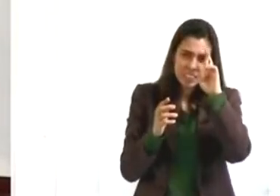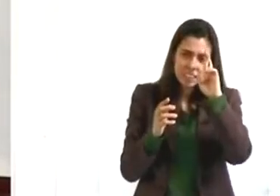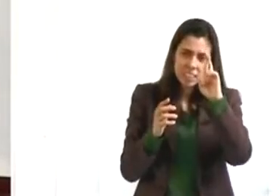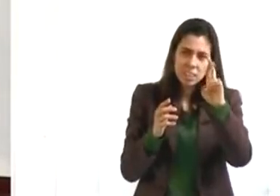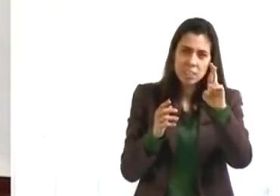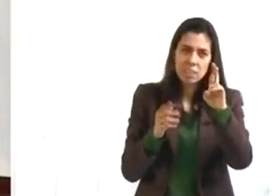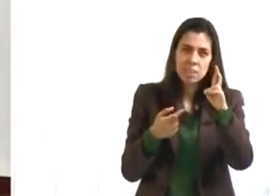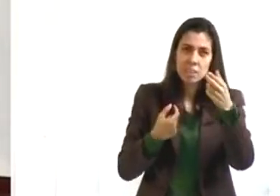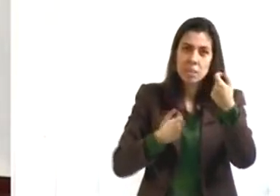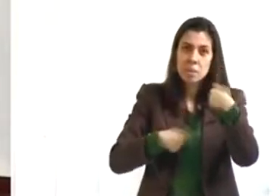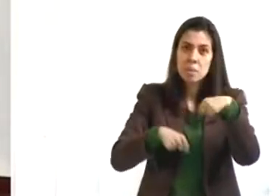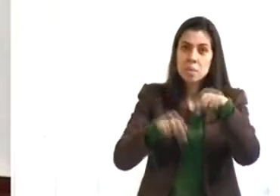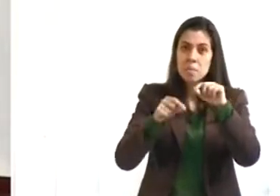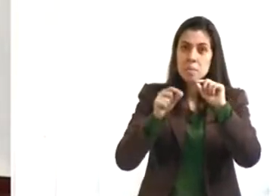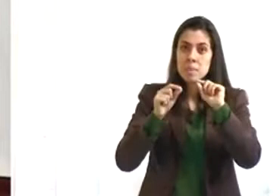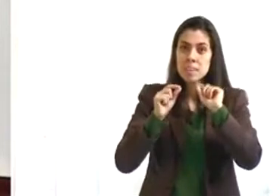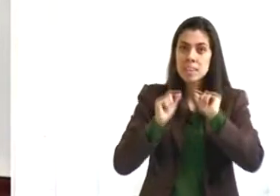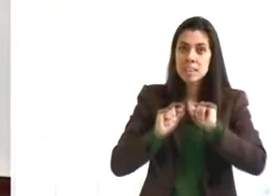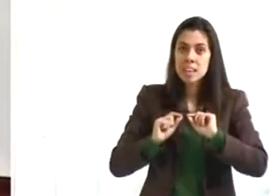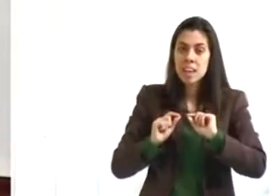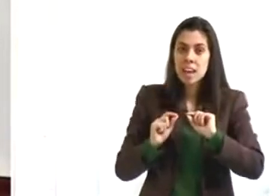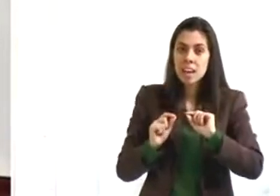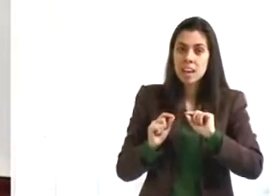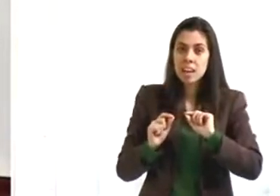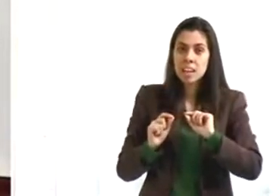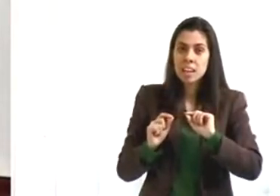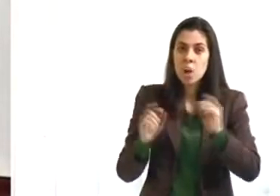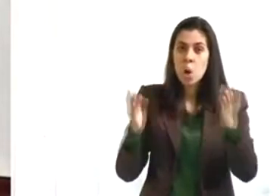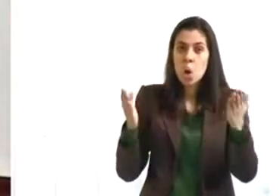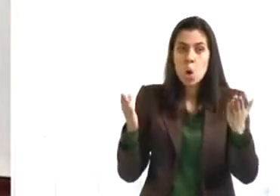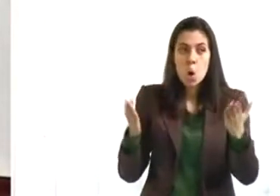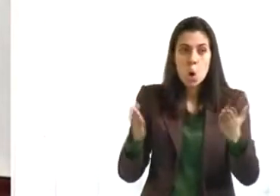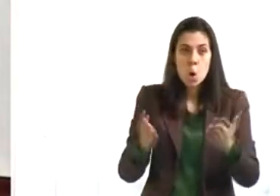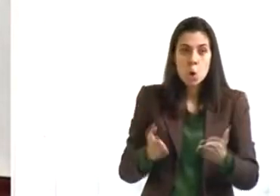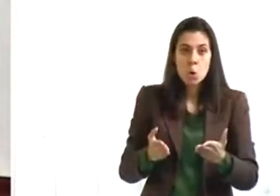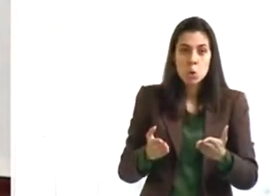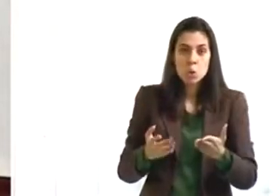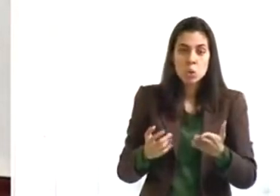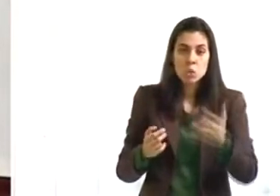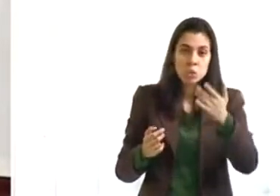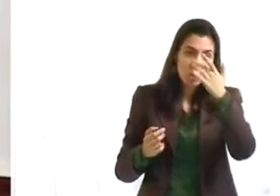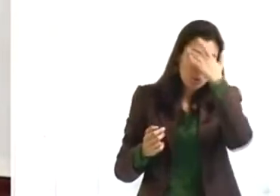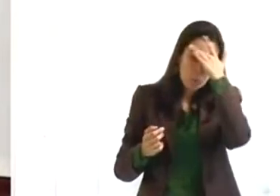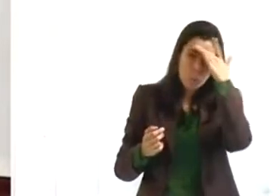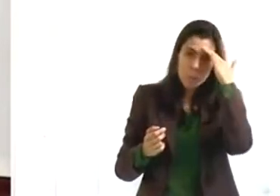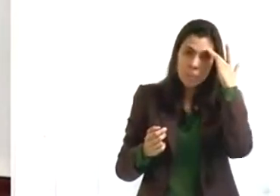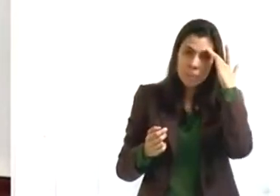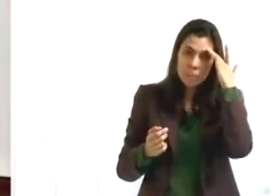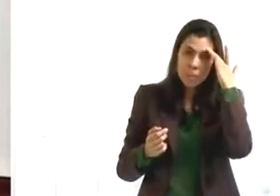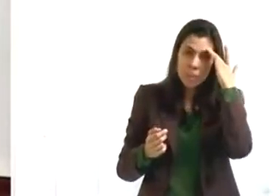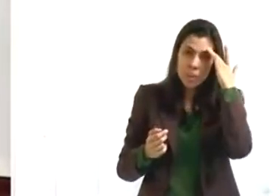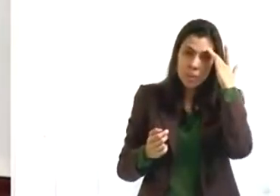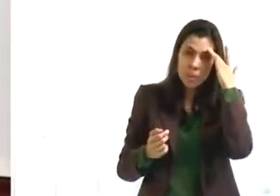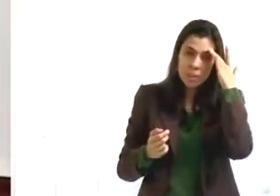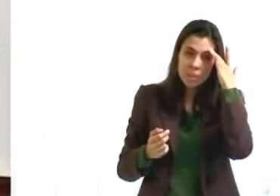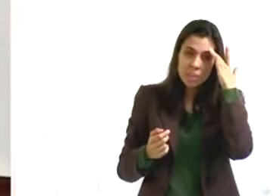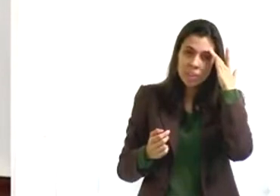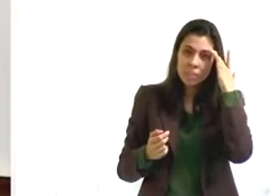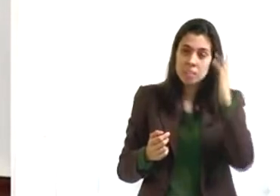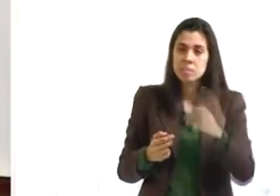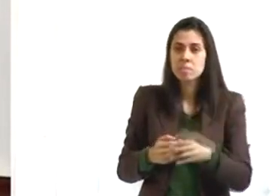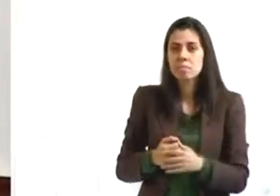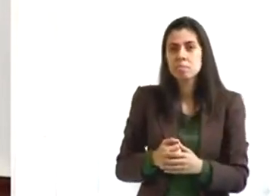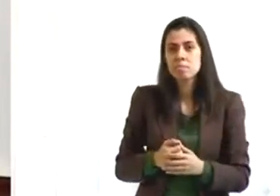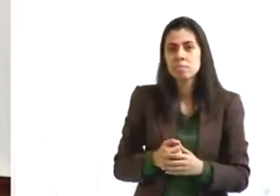diante de mim para que eu pregue o Evangelho, para que eu tenha oportunidade de estudar a Tua Palavra com Ele. Mas isso exigirá